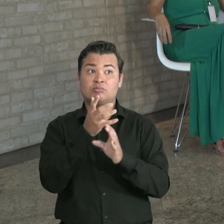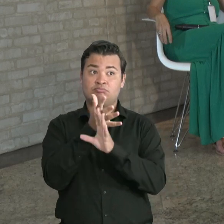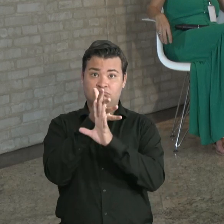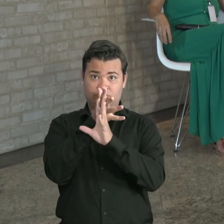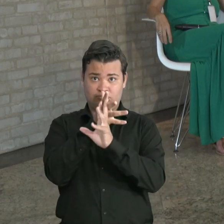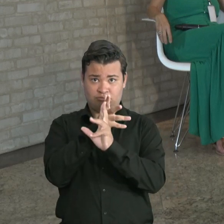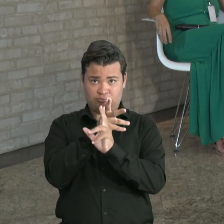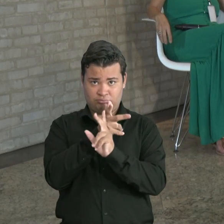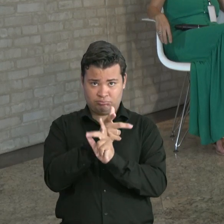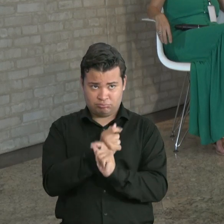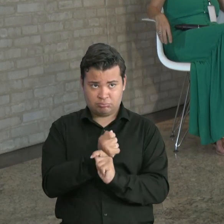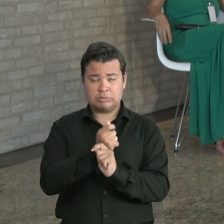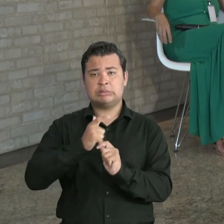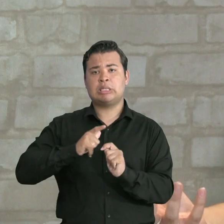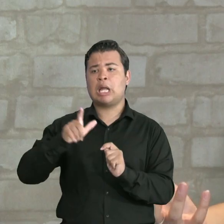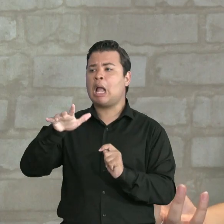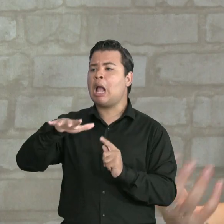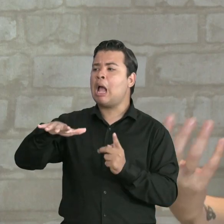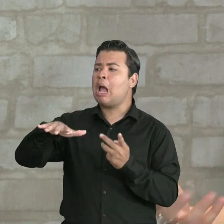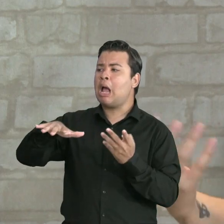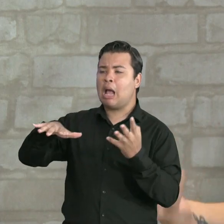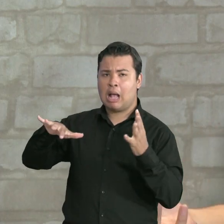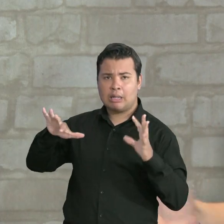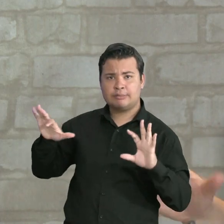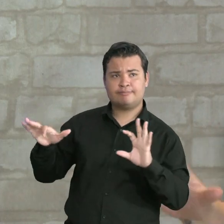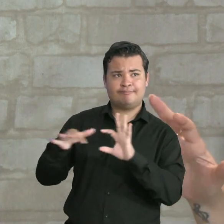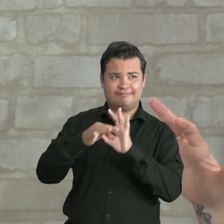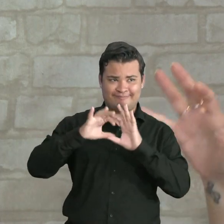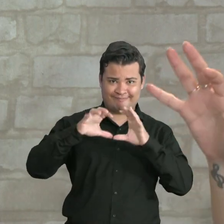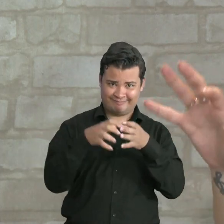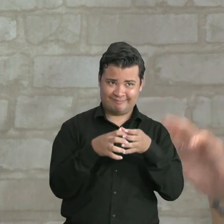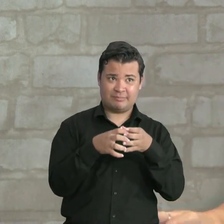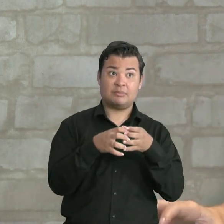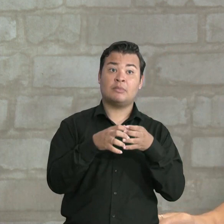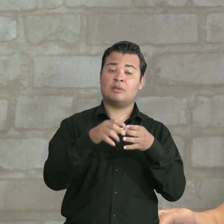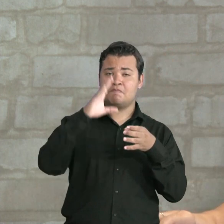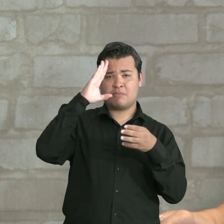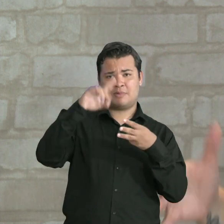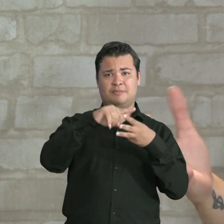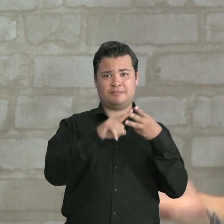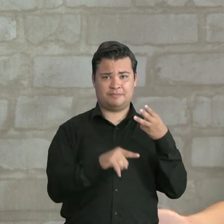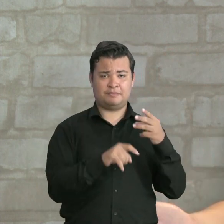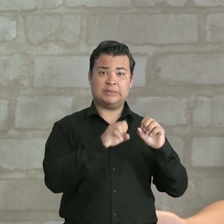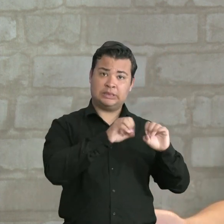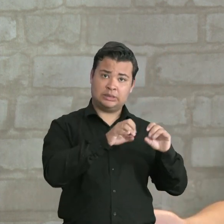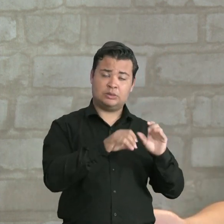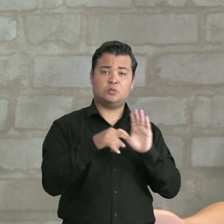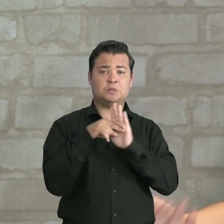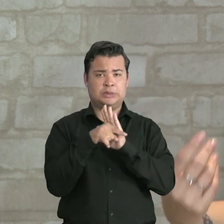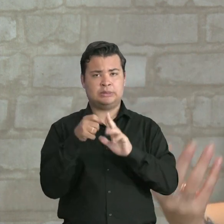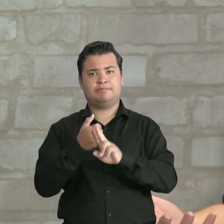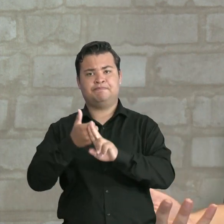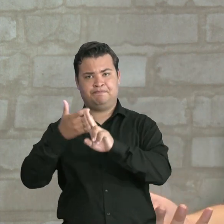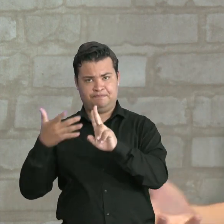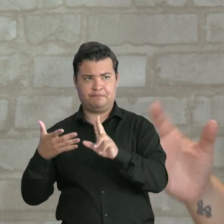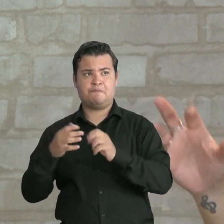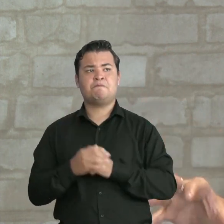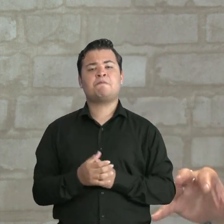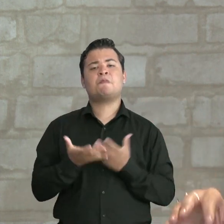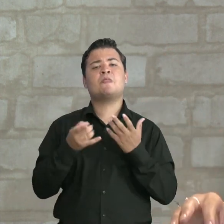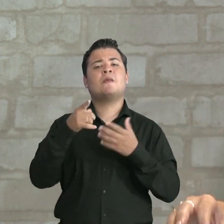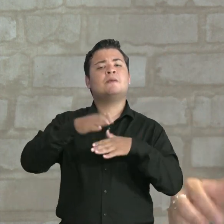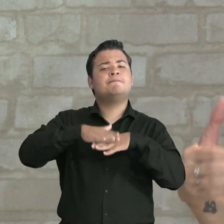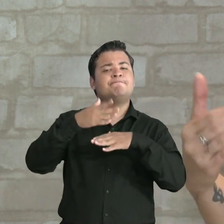interdisciplinar, une diferentes áreas da pesquisa, do ensino e da extensão, para pensar nos direitos humanos, queria que o senhor também colocasse a importância